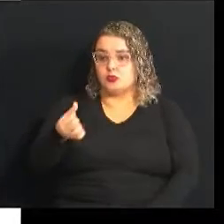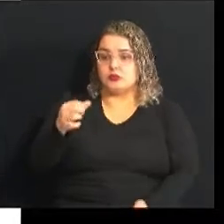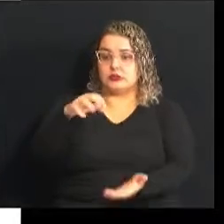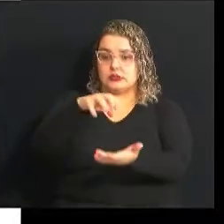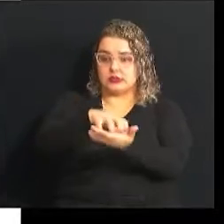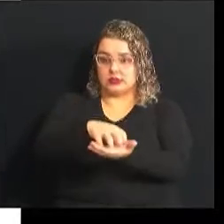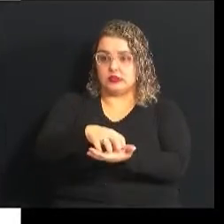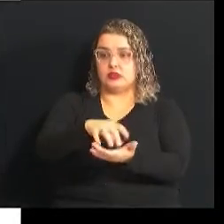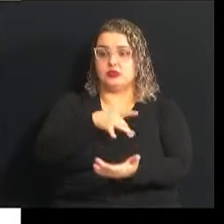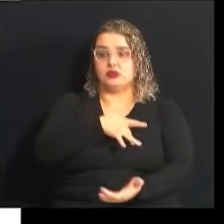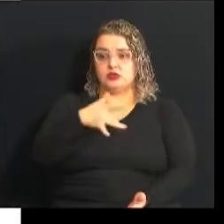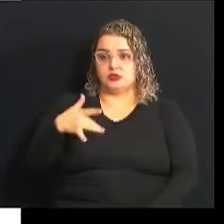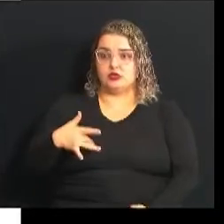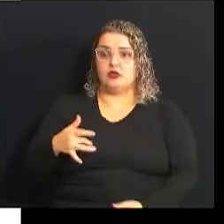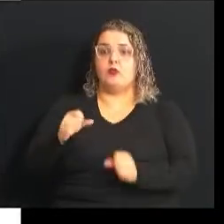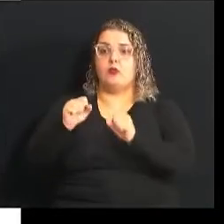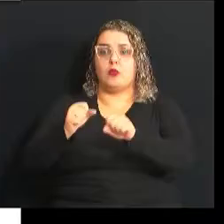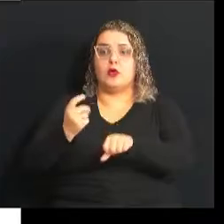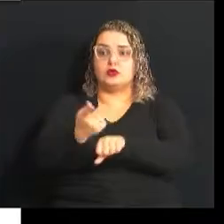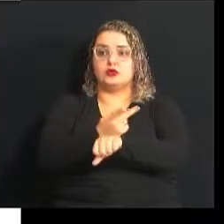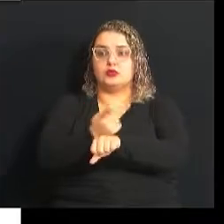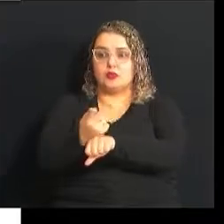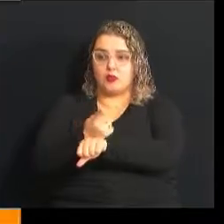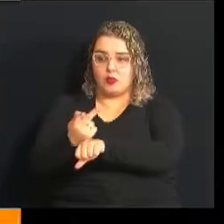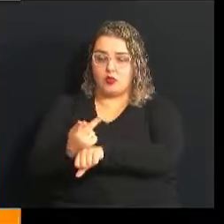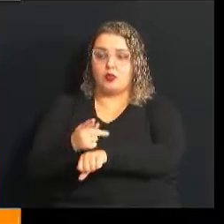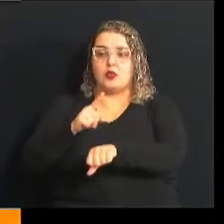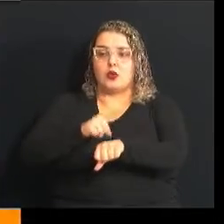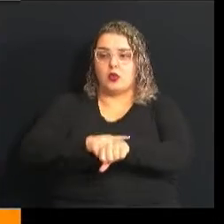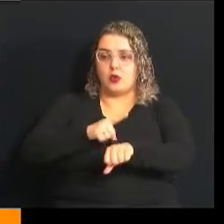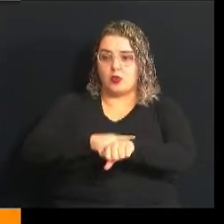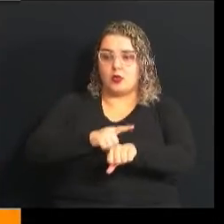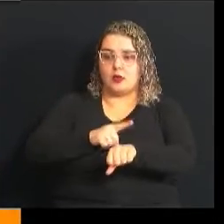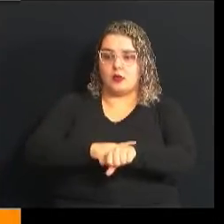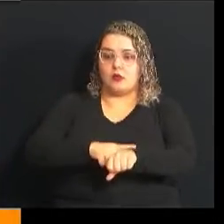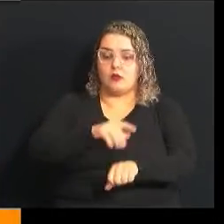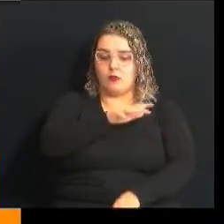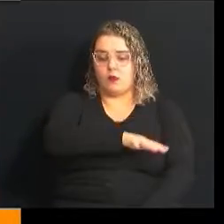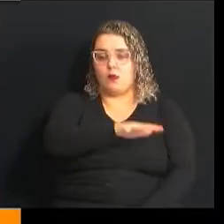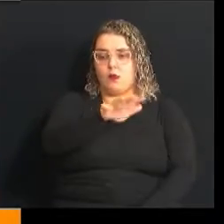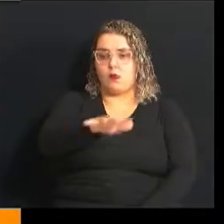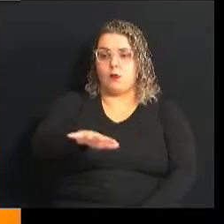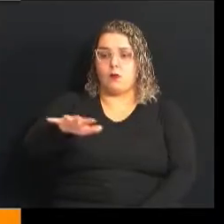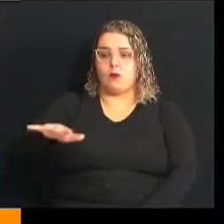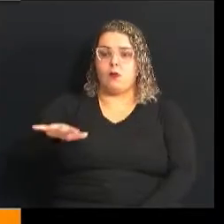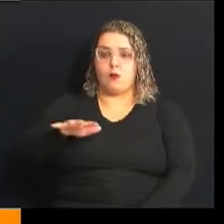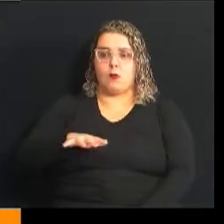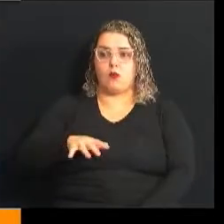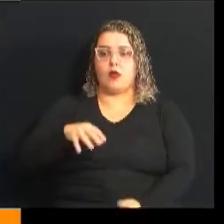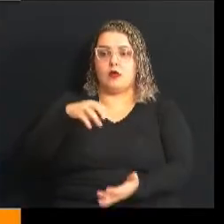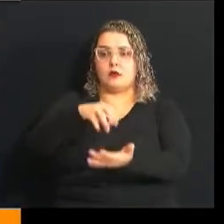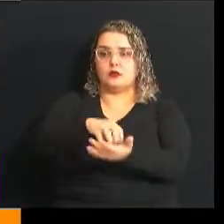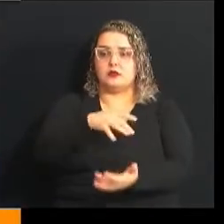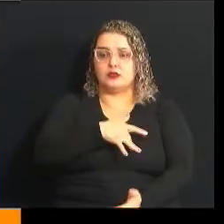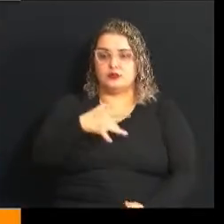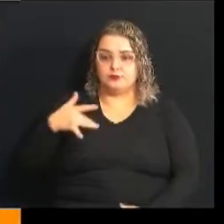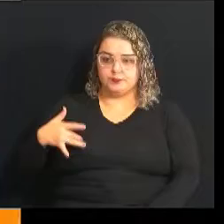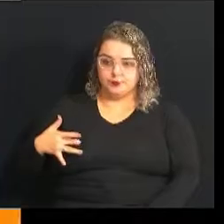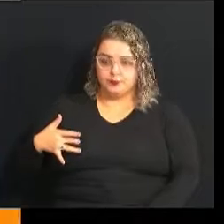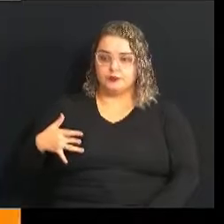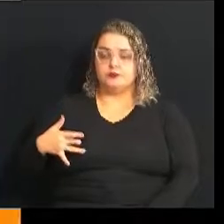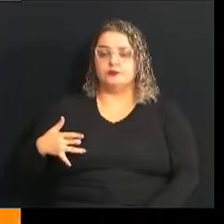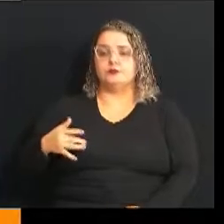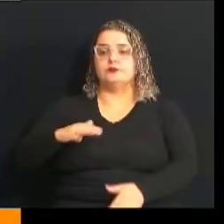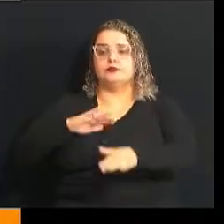que você pode procurar com horário e por região. Então a gente tem, olha, os centros de saúde nos bairros,